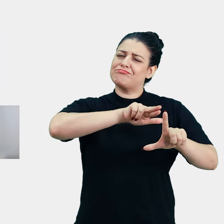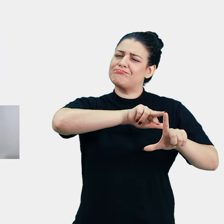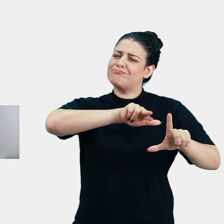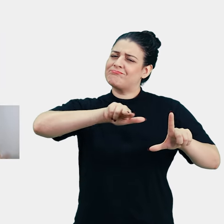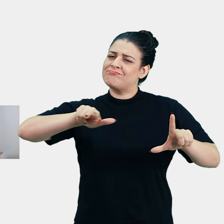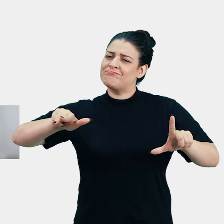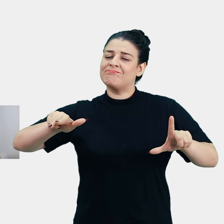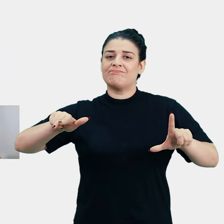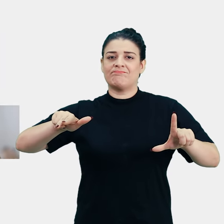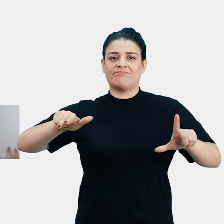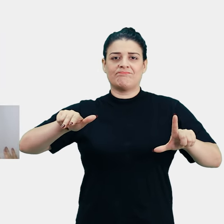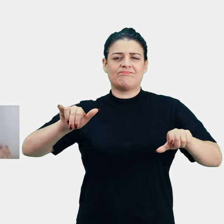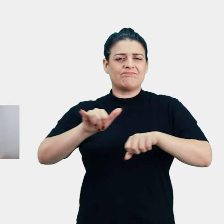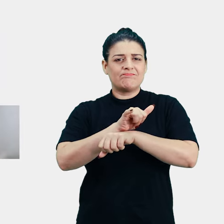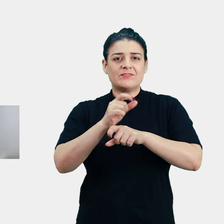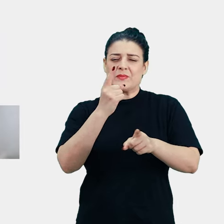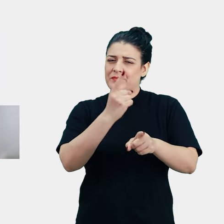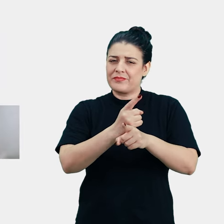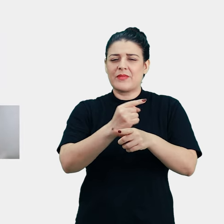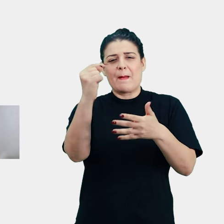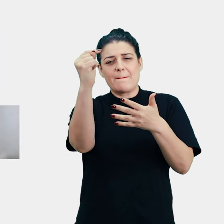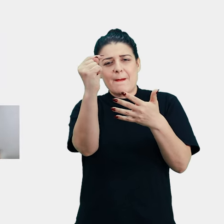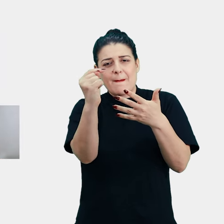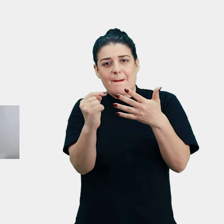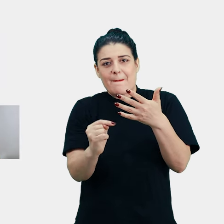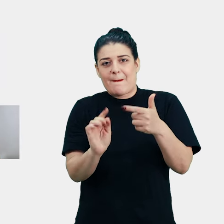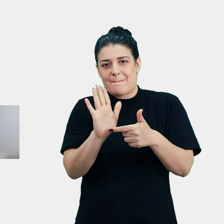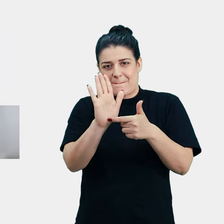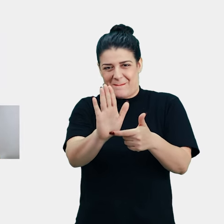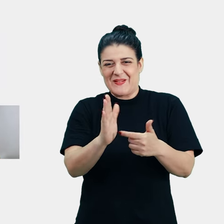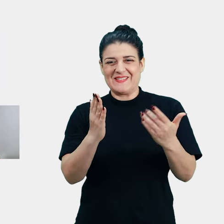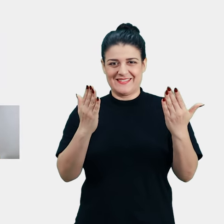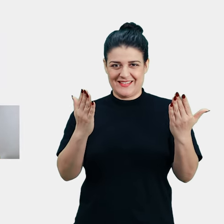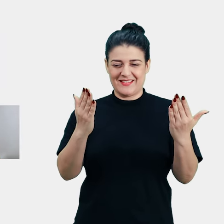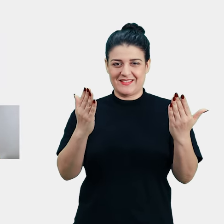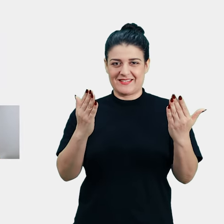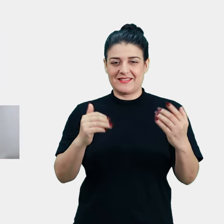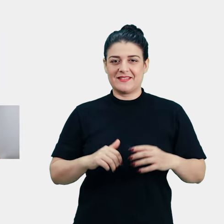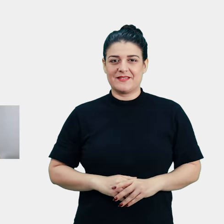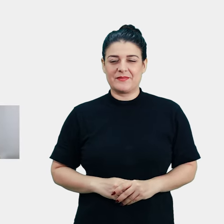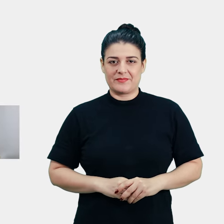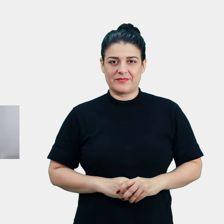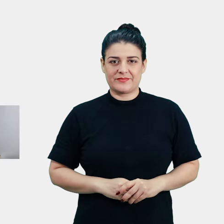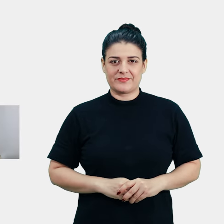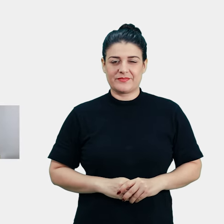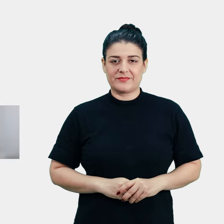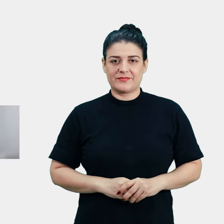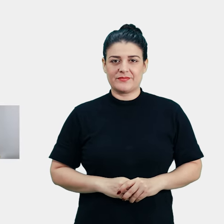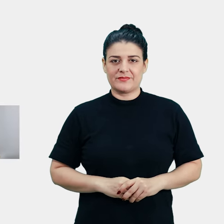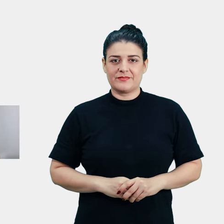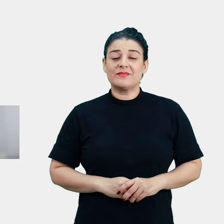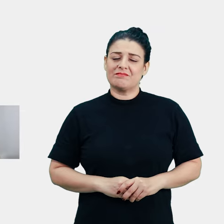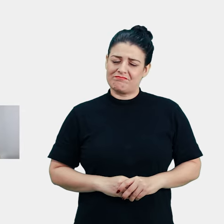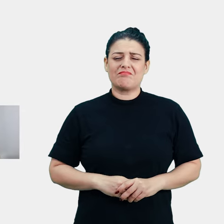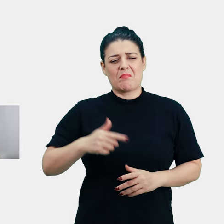ferramentas, tá? Molecular Network, Library Search, Feature Based Molecular Network e